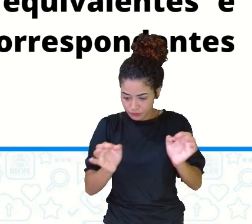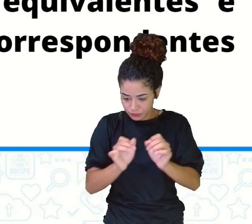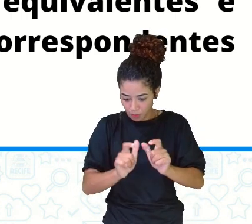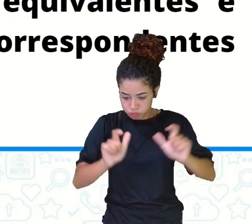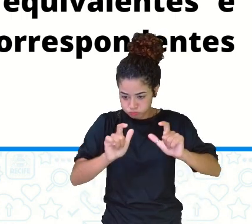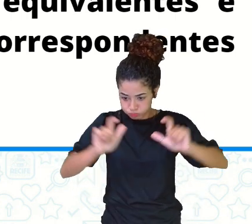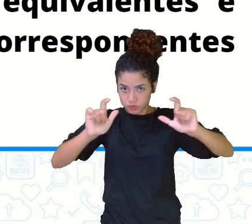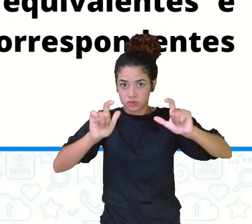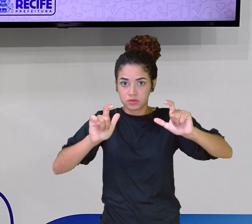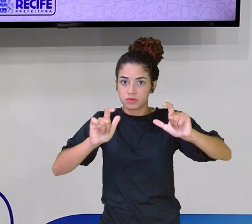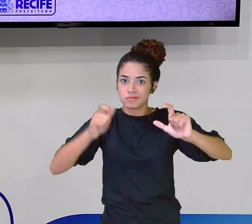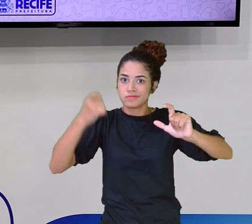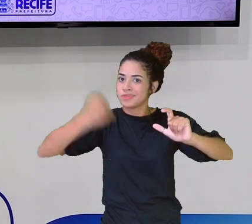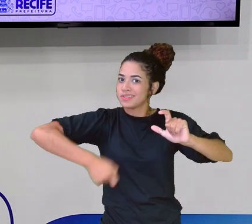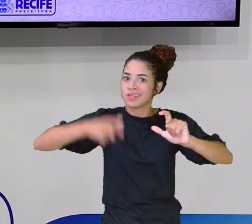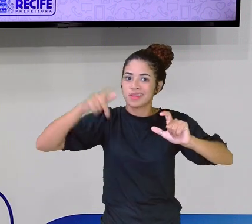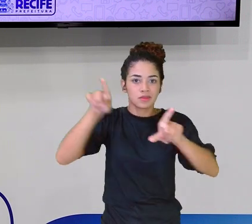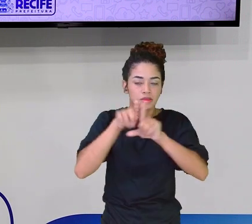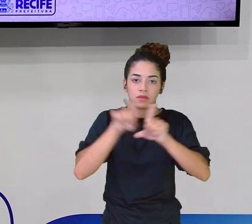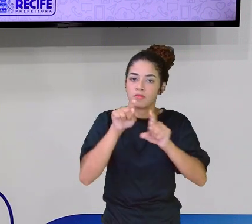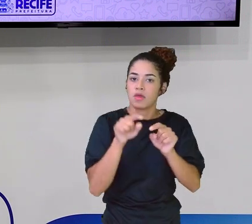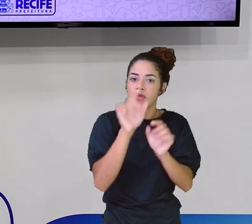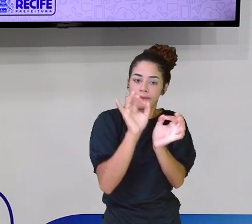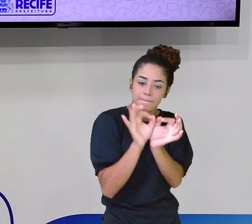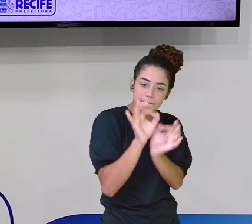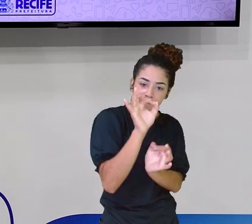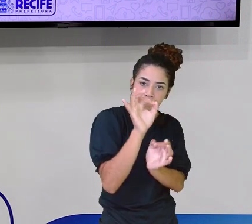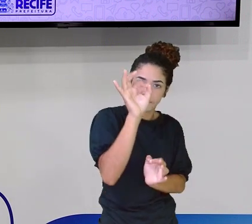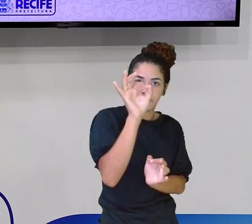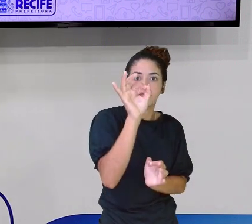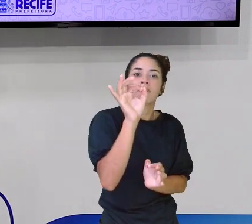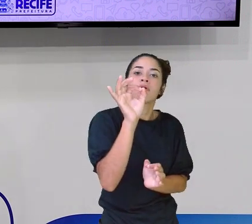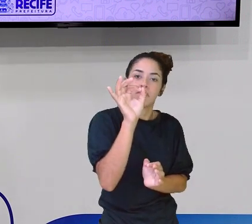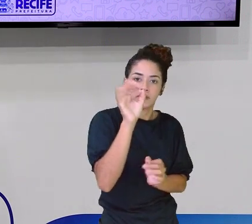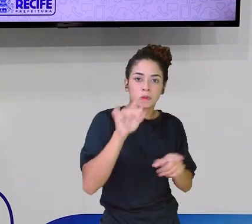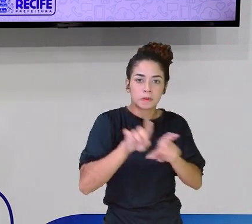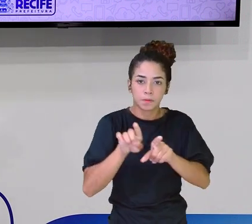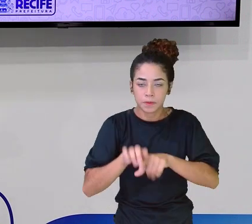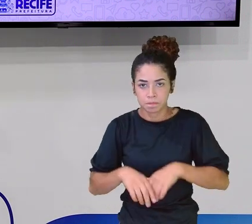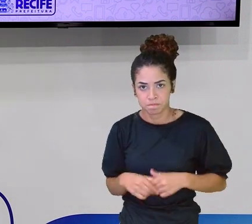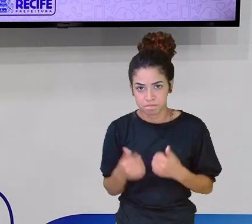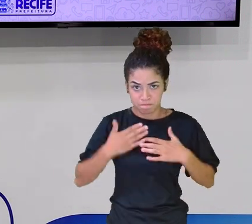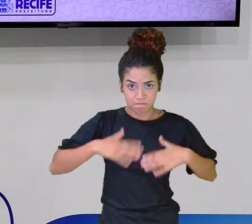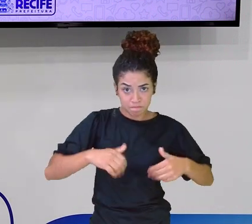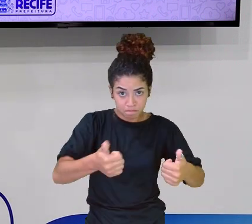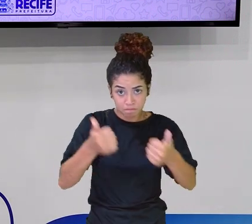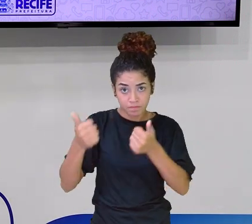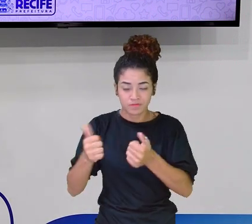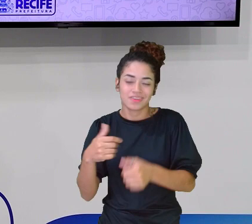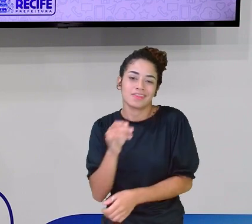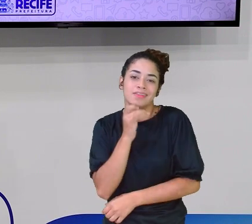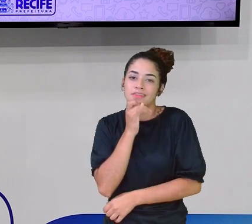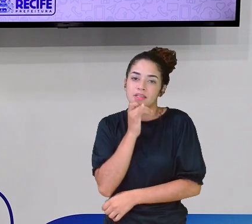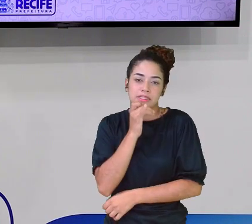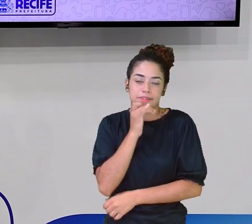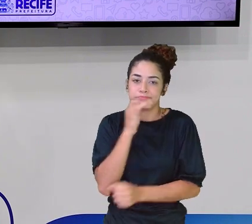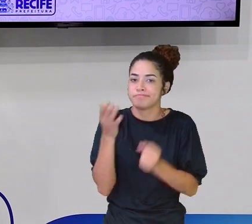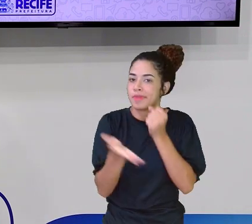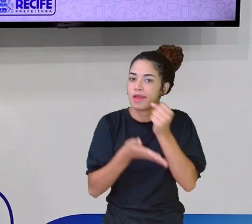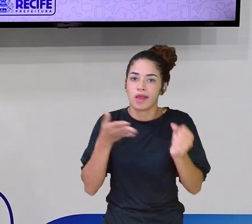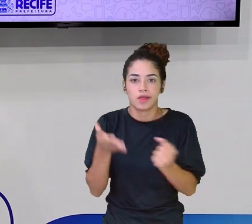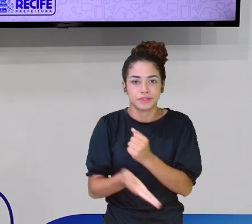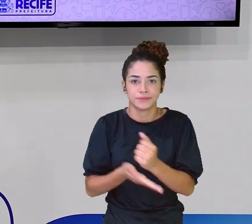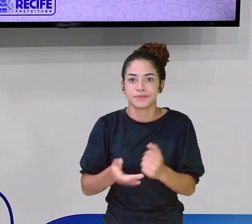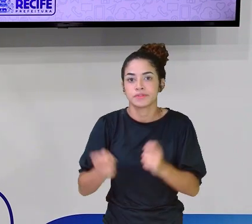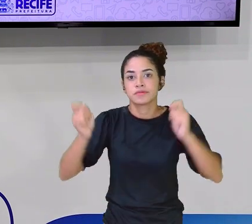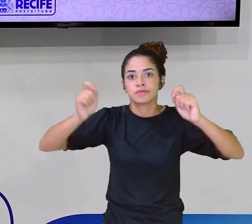eu vou aumentar em 2 vezes a minha altura. Tranquilo? Vamos lá, eu tenho um exemplo básico aí